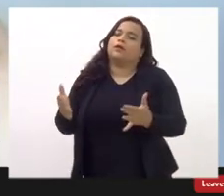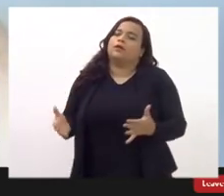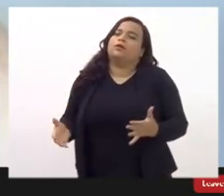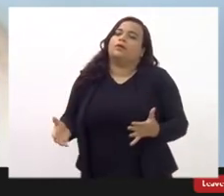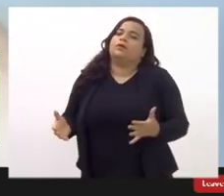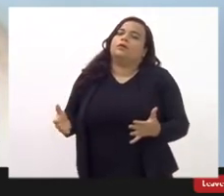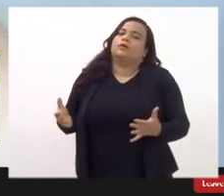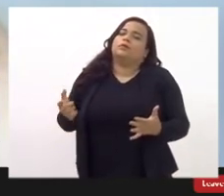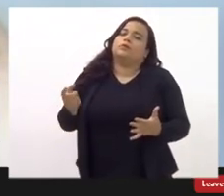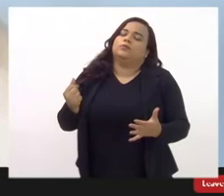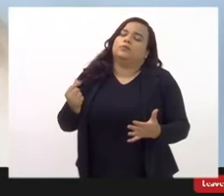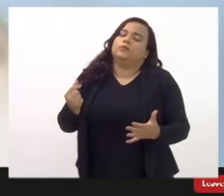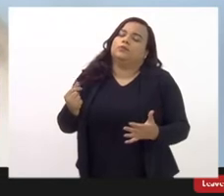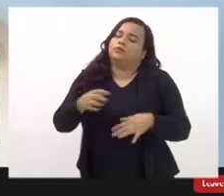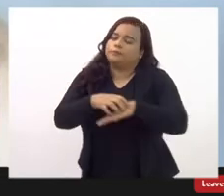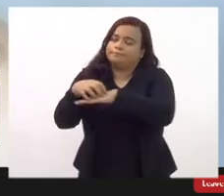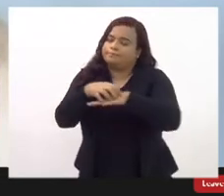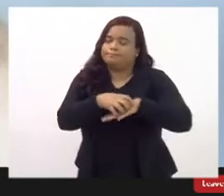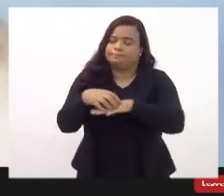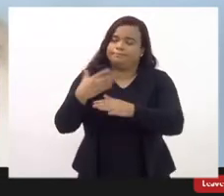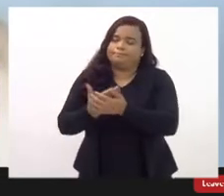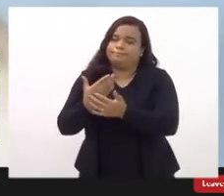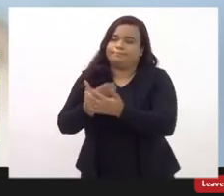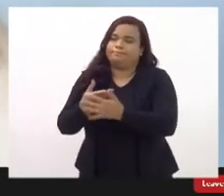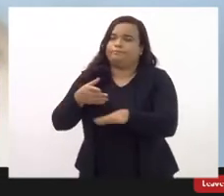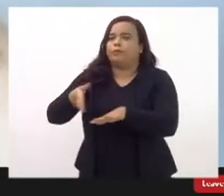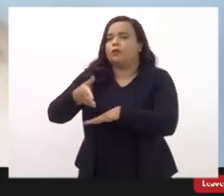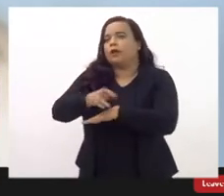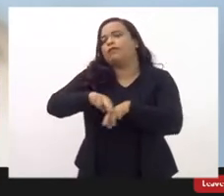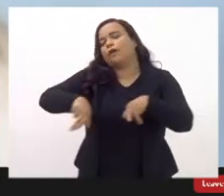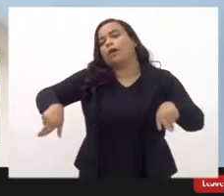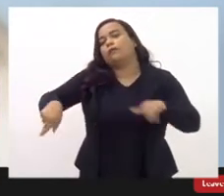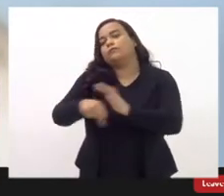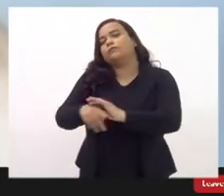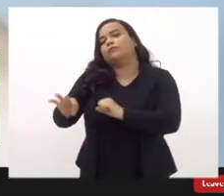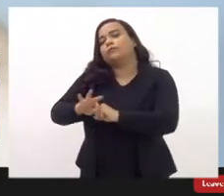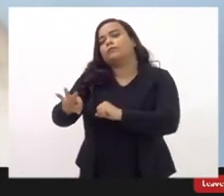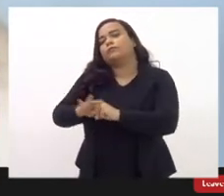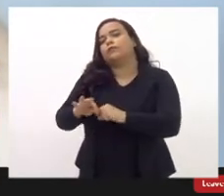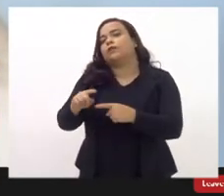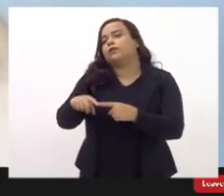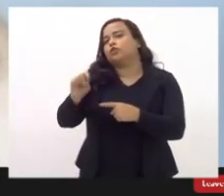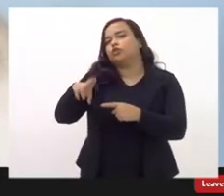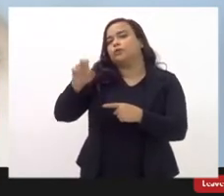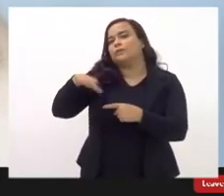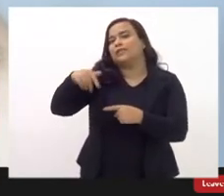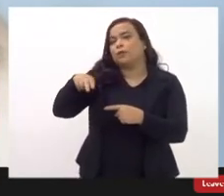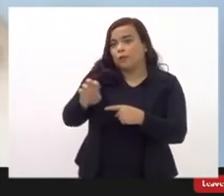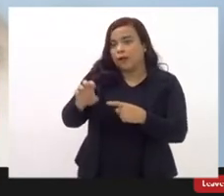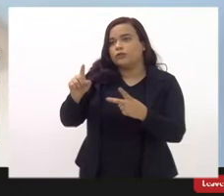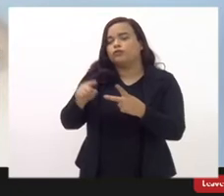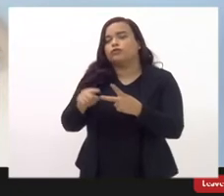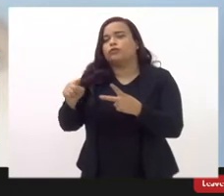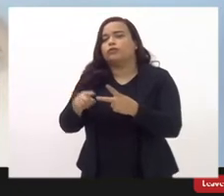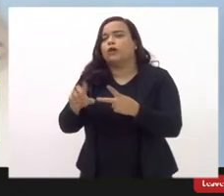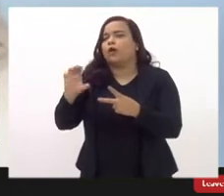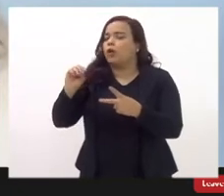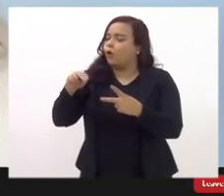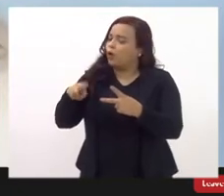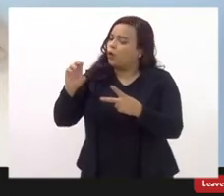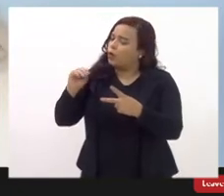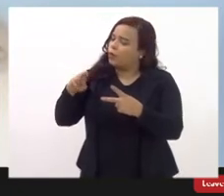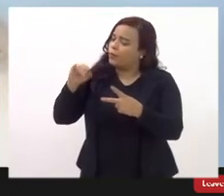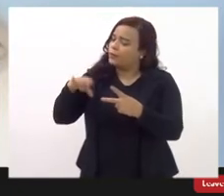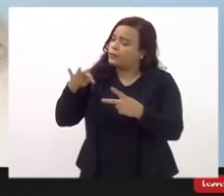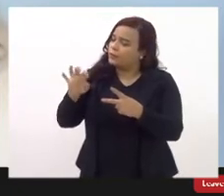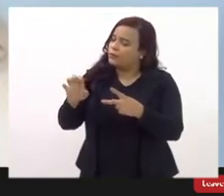do técnico, né, das modalidades subsequente e concomitante. Estava consultando, inclusive, os dados